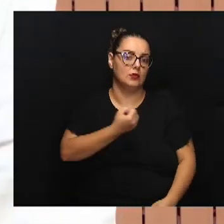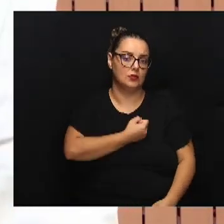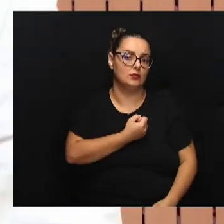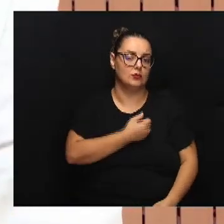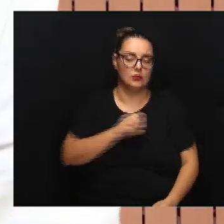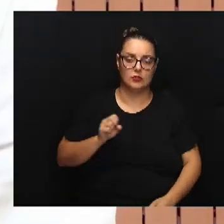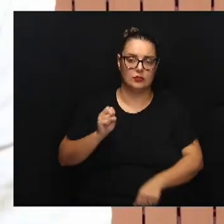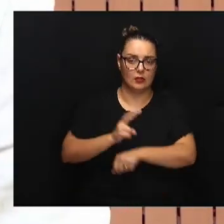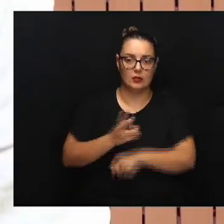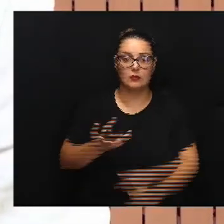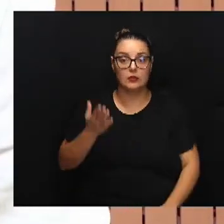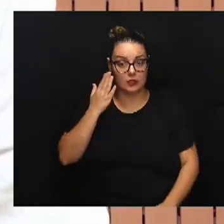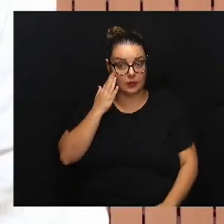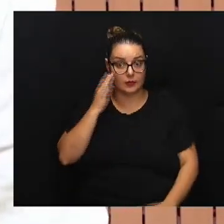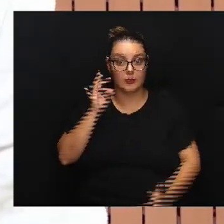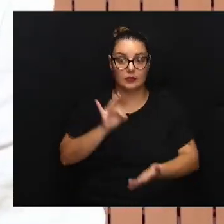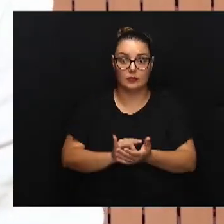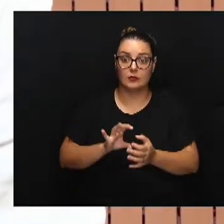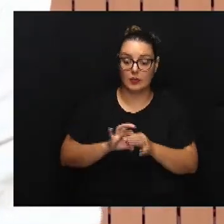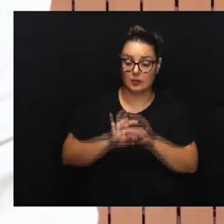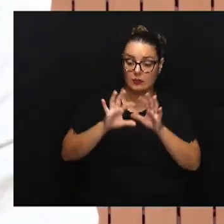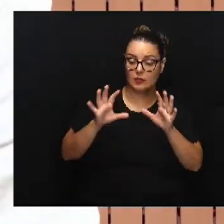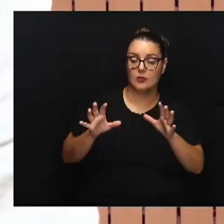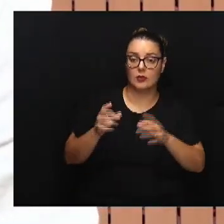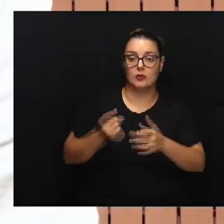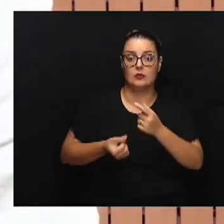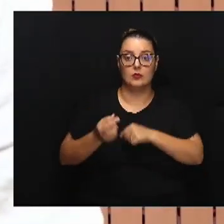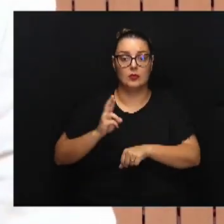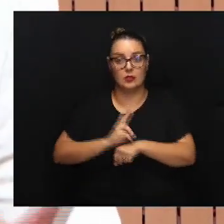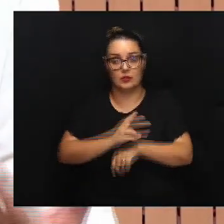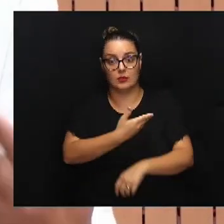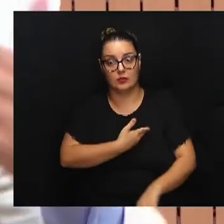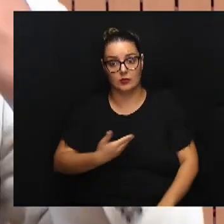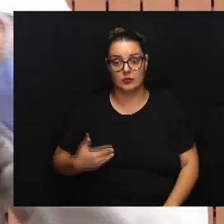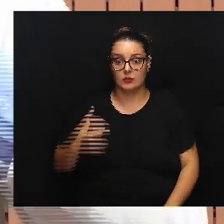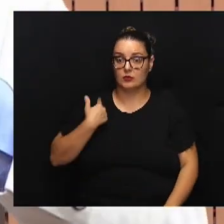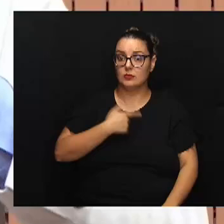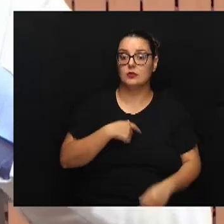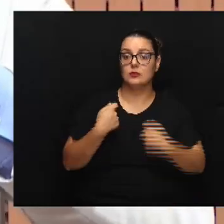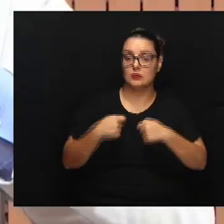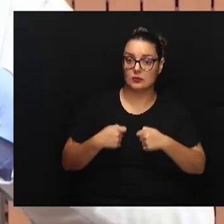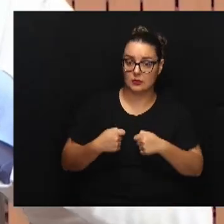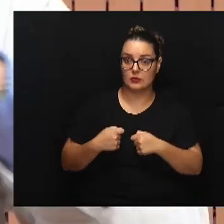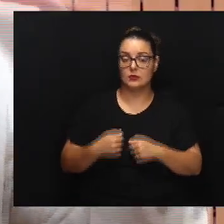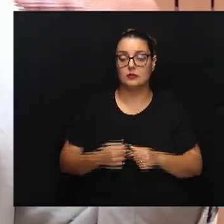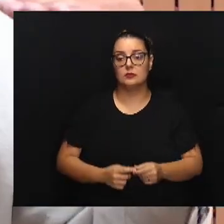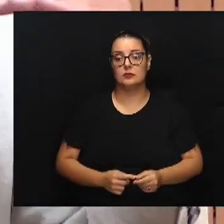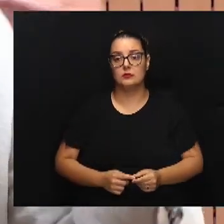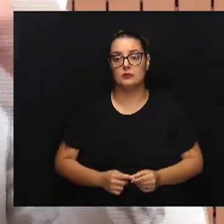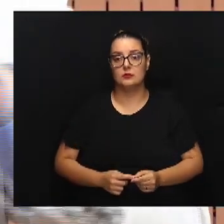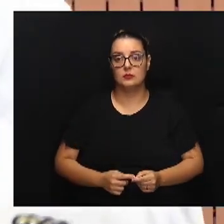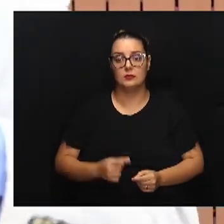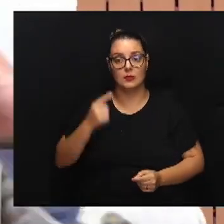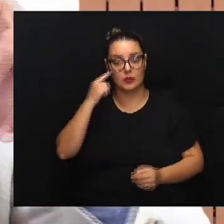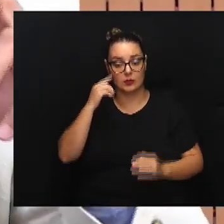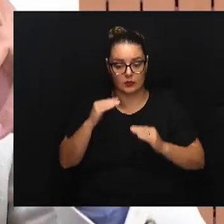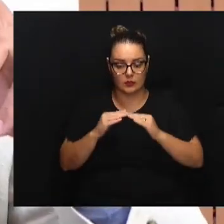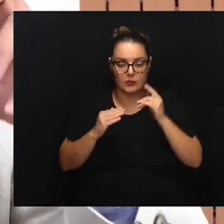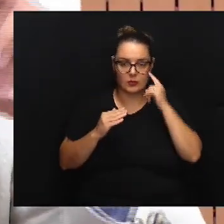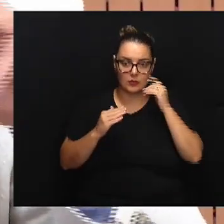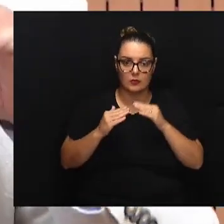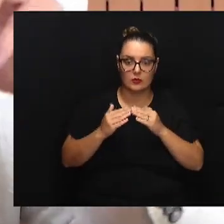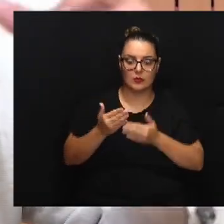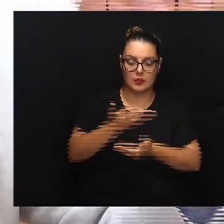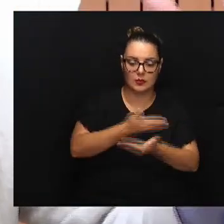de autorização para usar recursos públicos, nós precisamos ter uma certa coerência